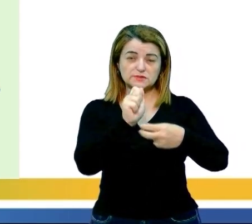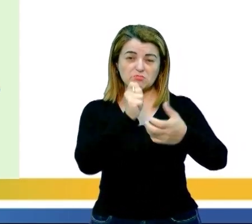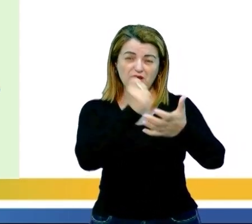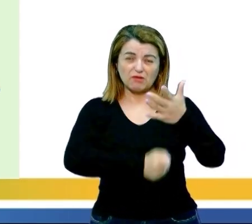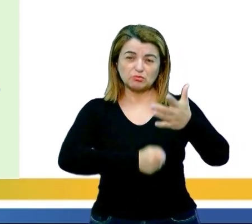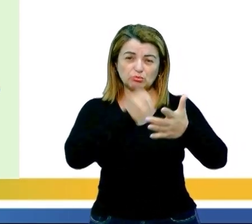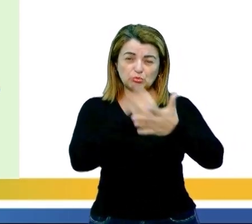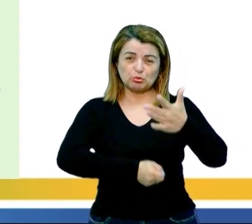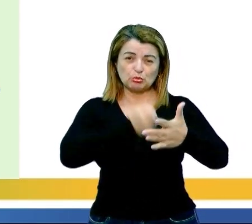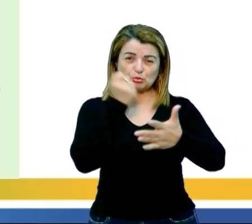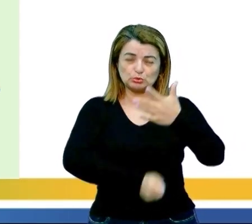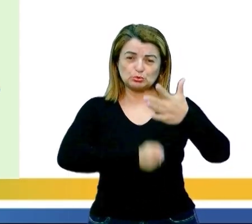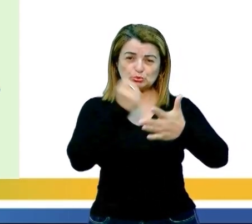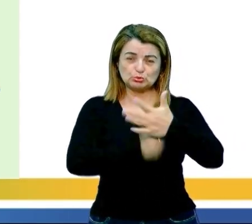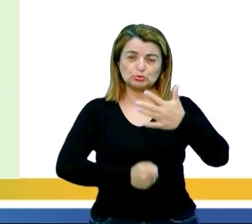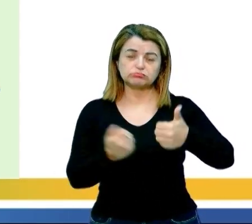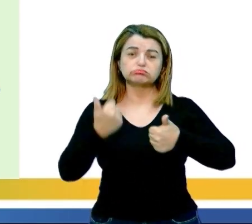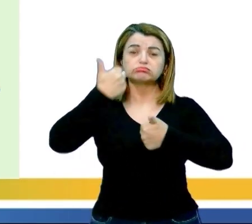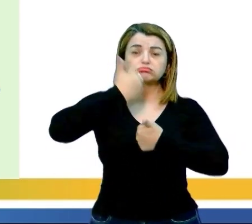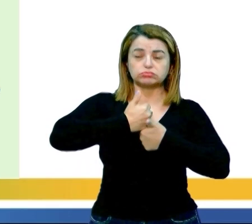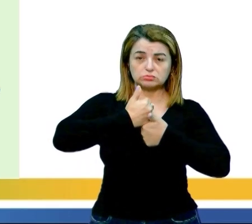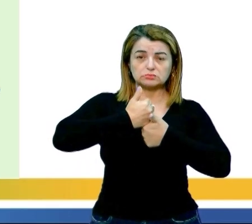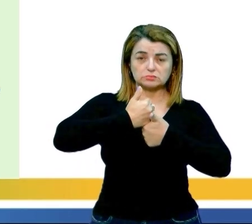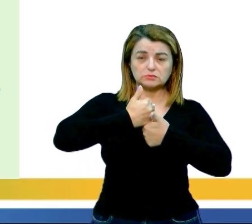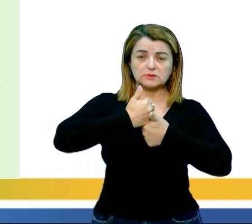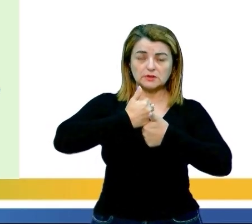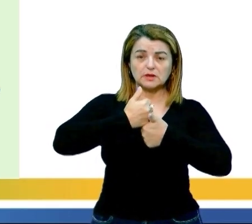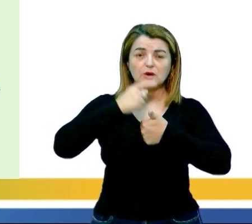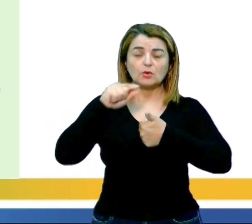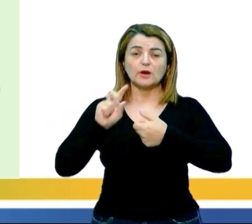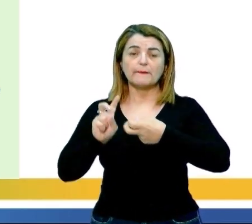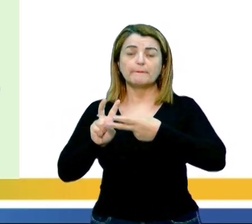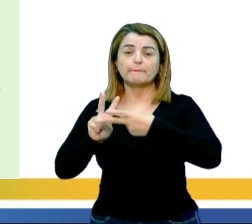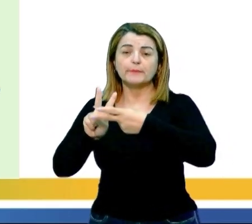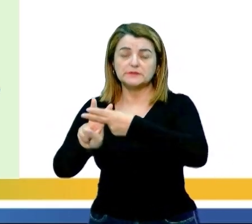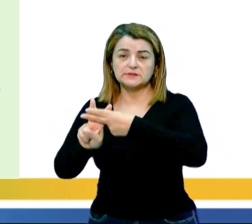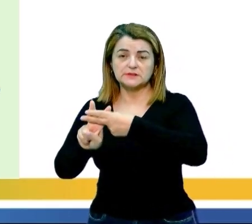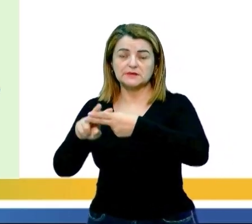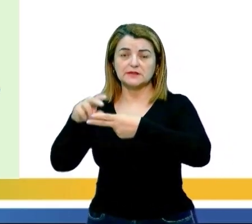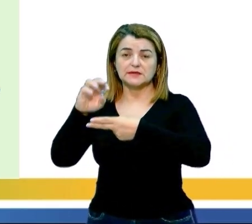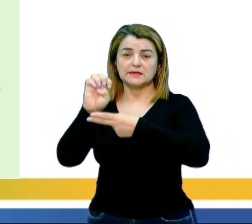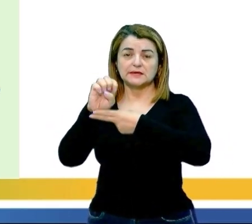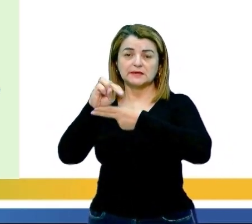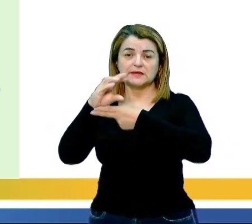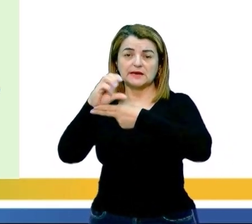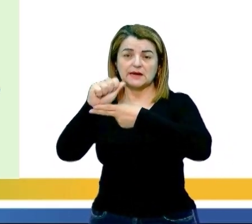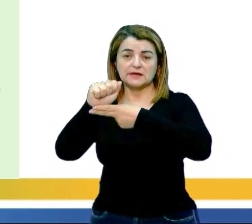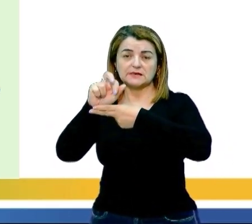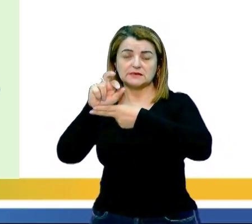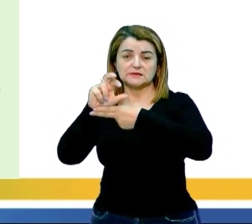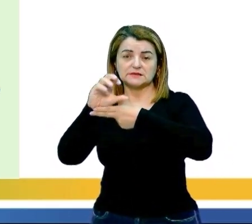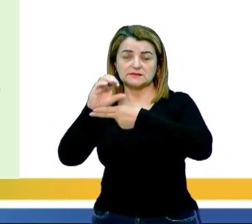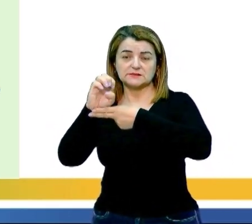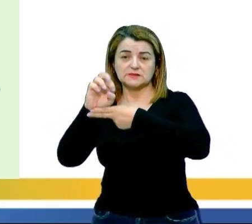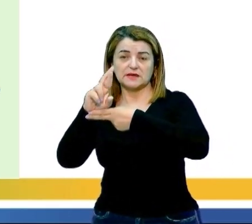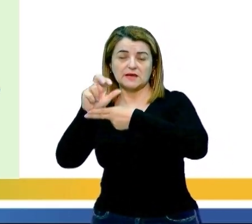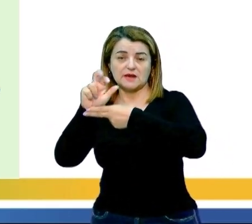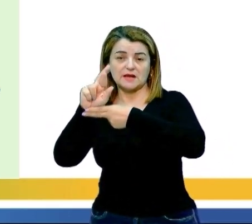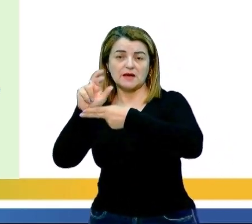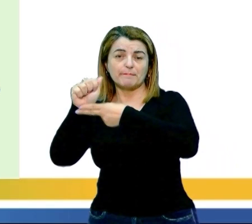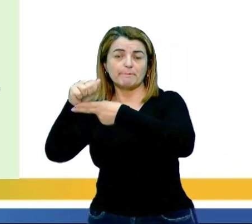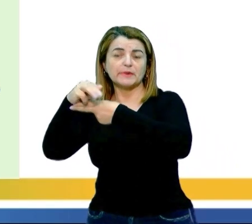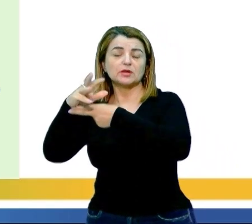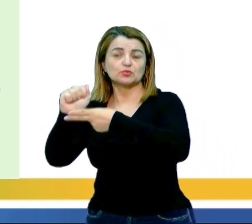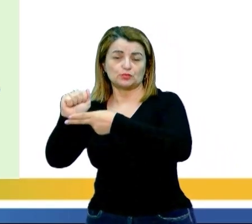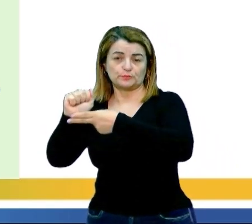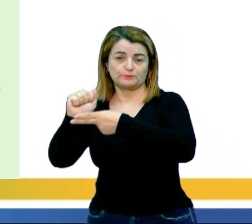verdade, deram lugar ao encarceramento das prisões, pretendendo que essa